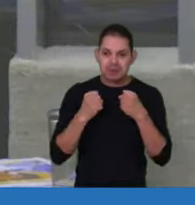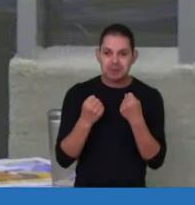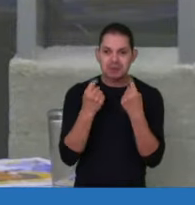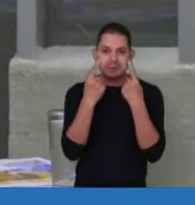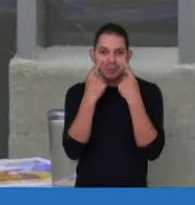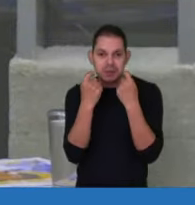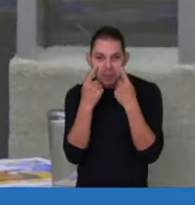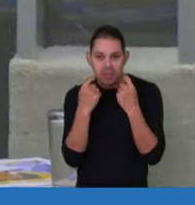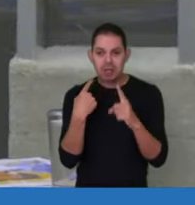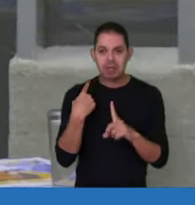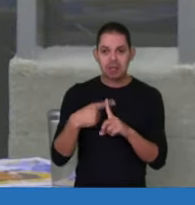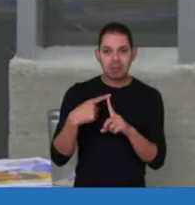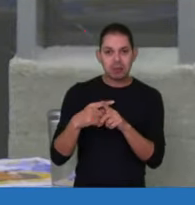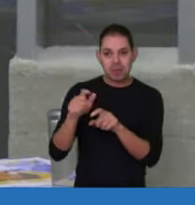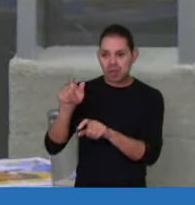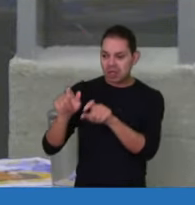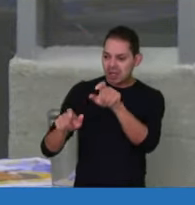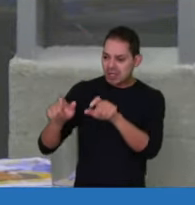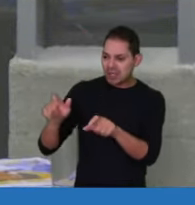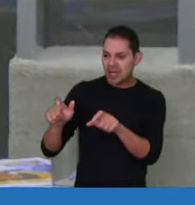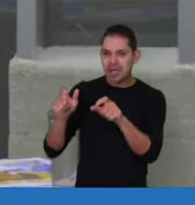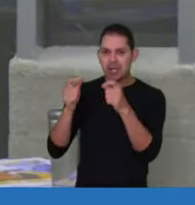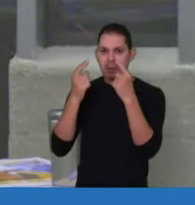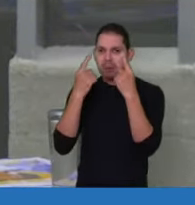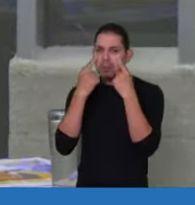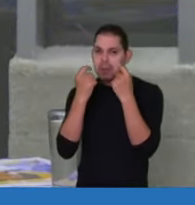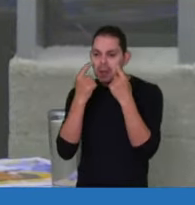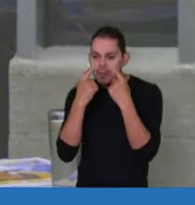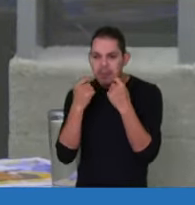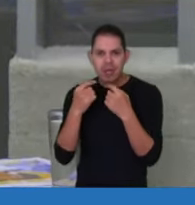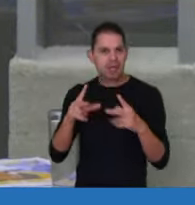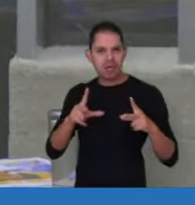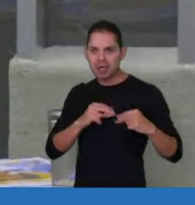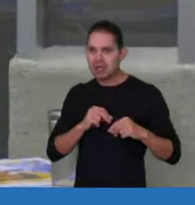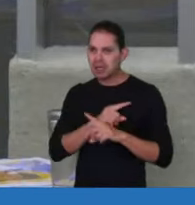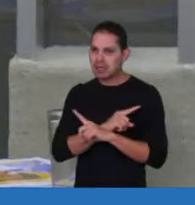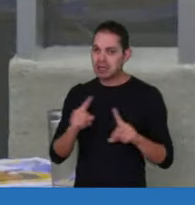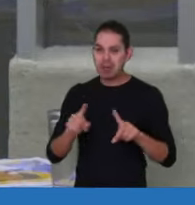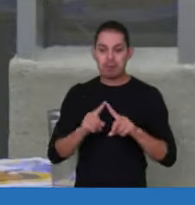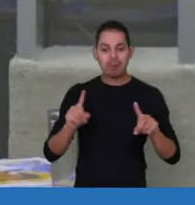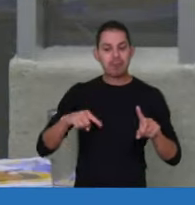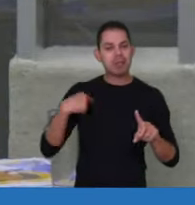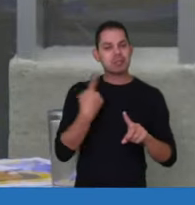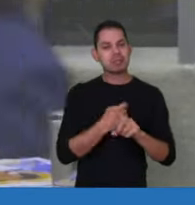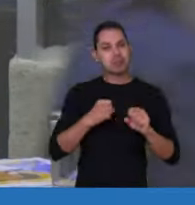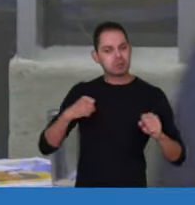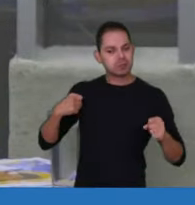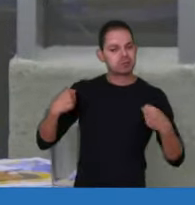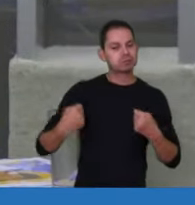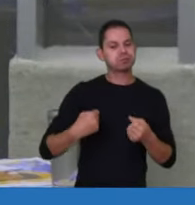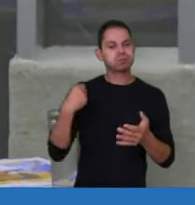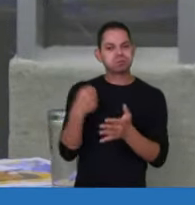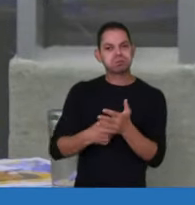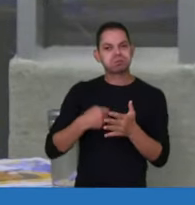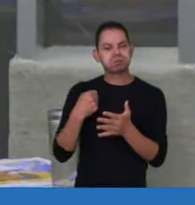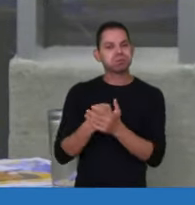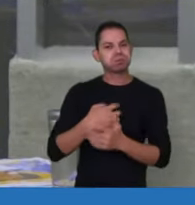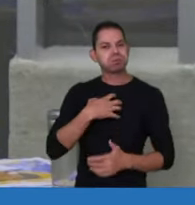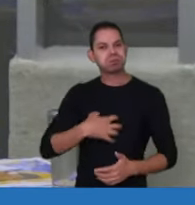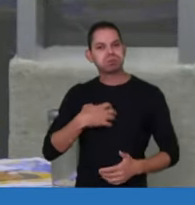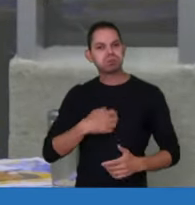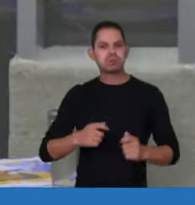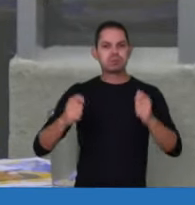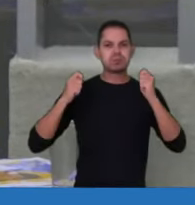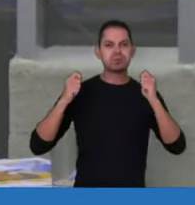porque eles não merecem nossas lágrimas, mas o nosso protesto, a nossa indignação, a nossa ira, a